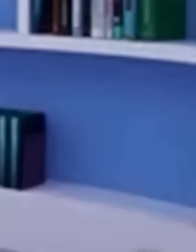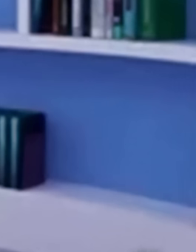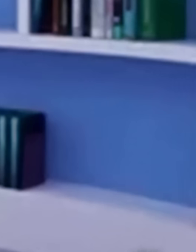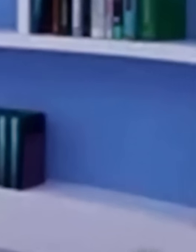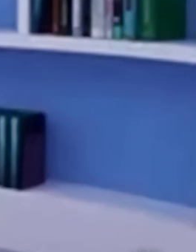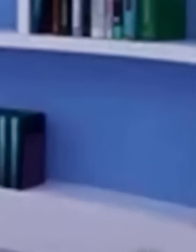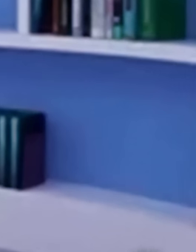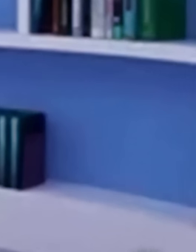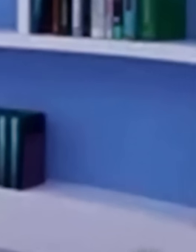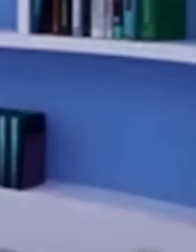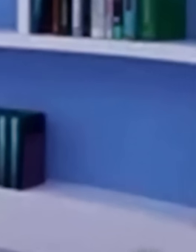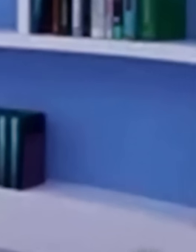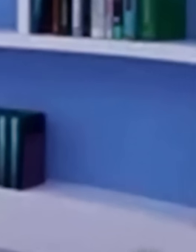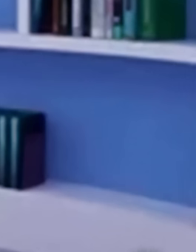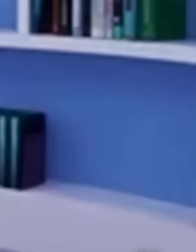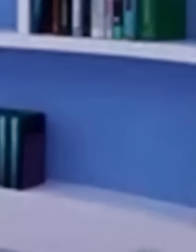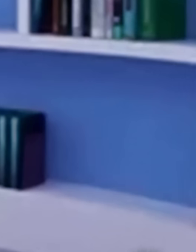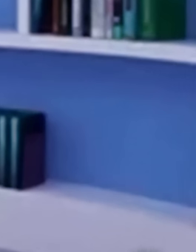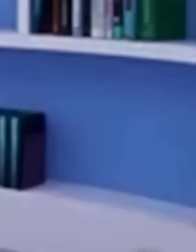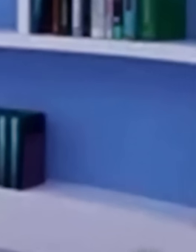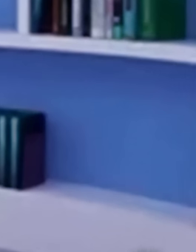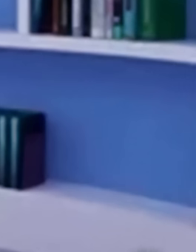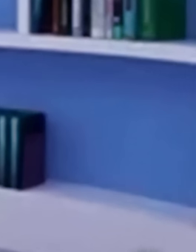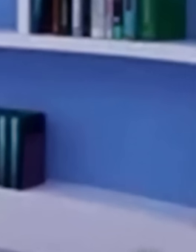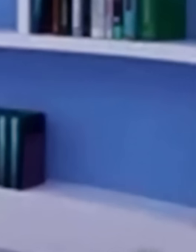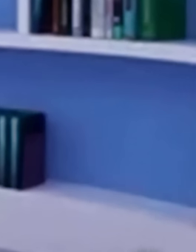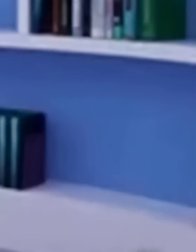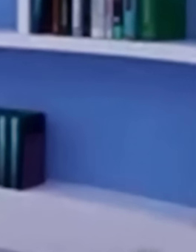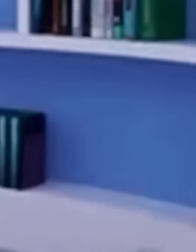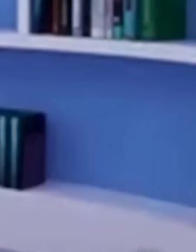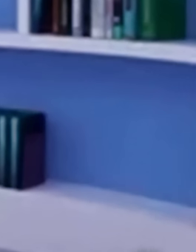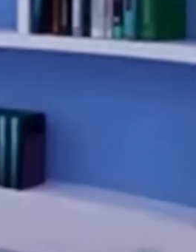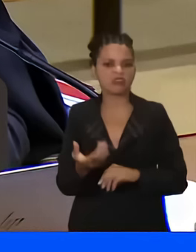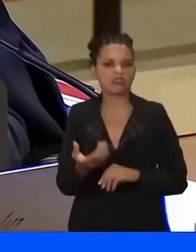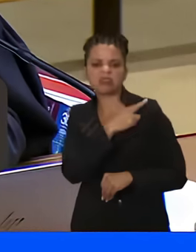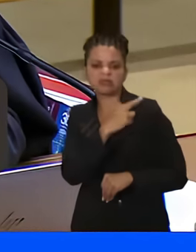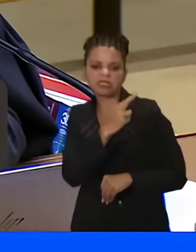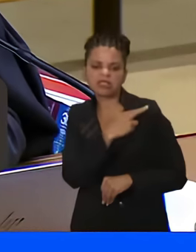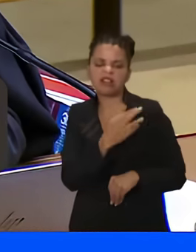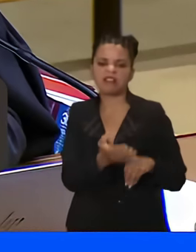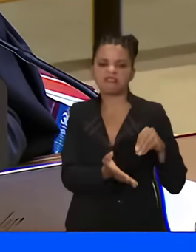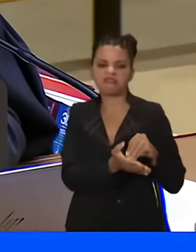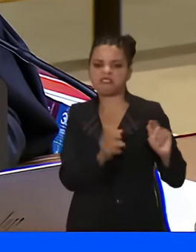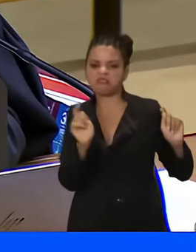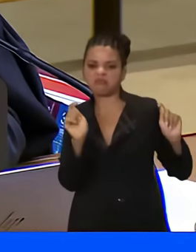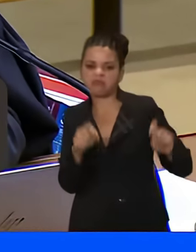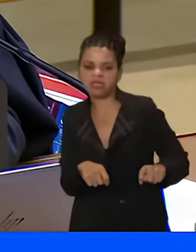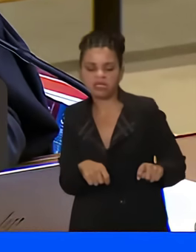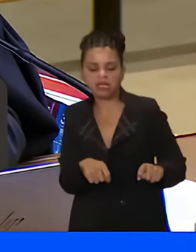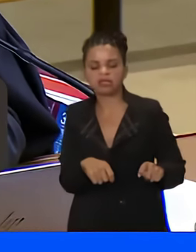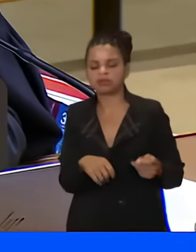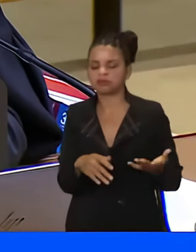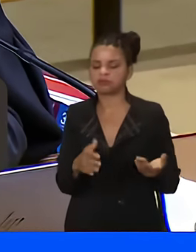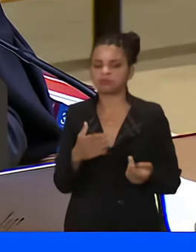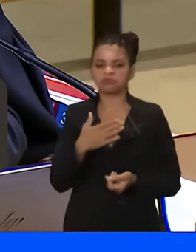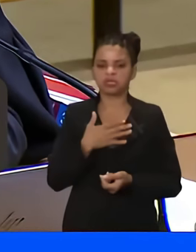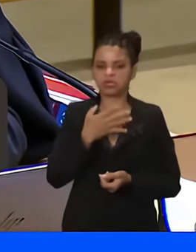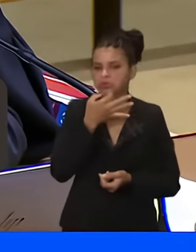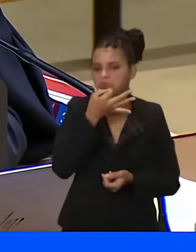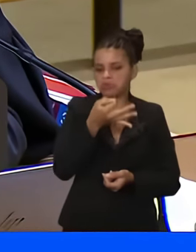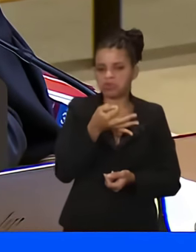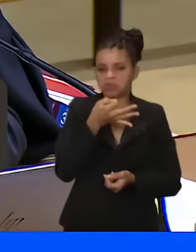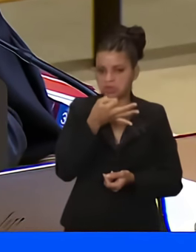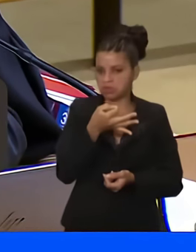já mete o dedo no like, por gentileza. Sensacional. Vamos aqui. Na minha visão, não há